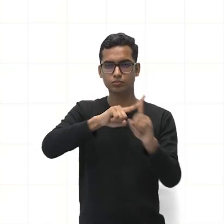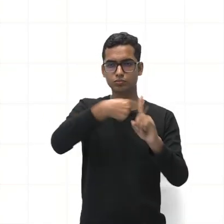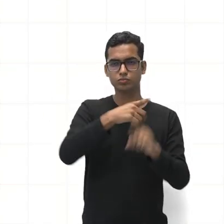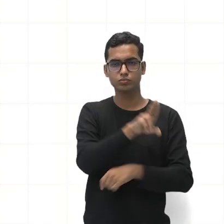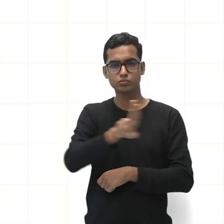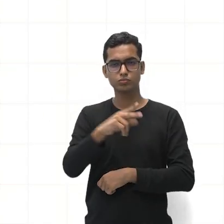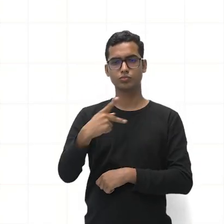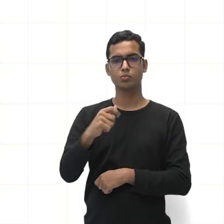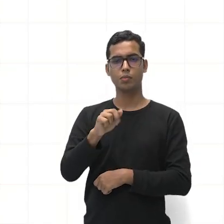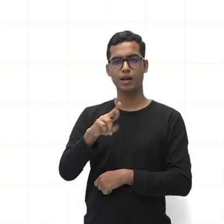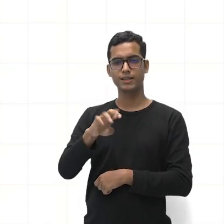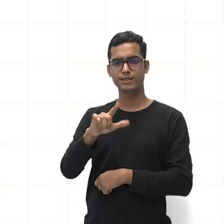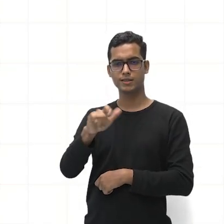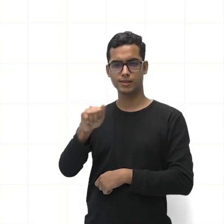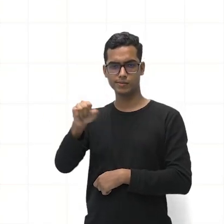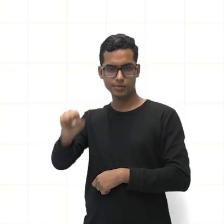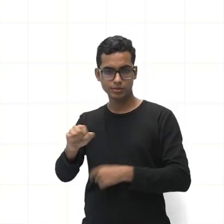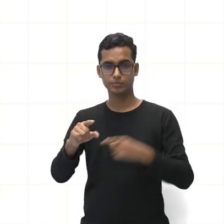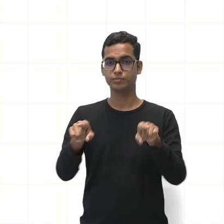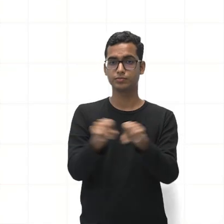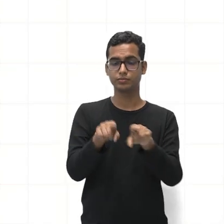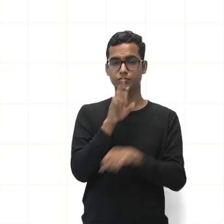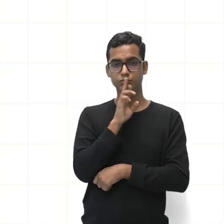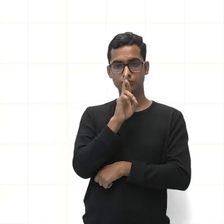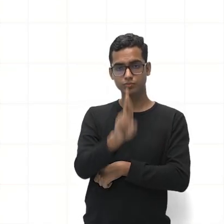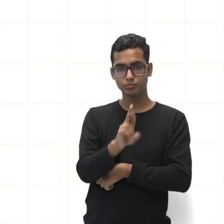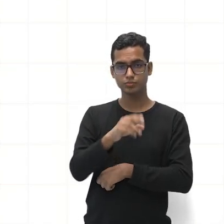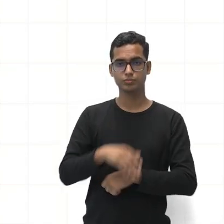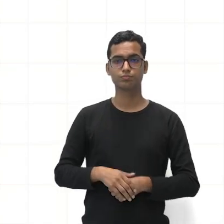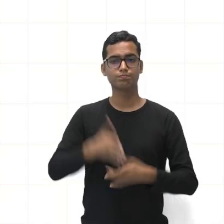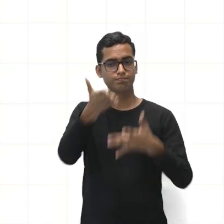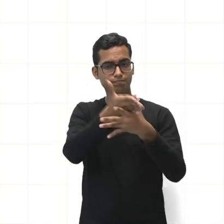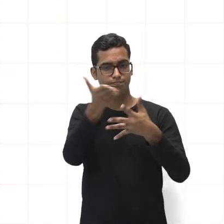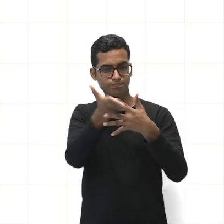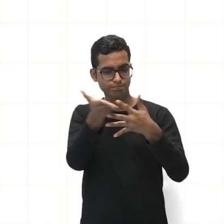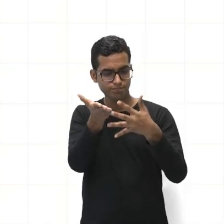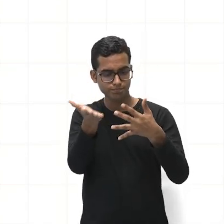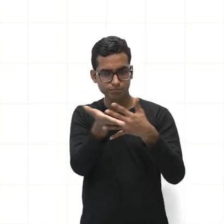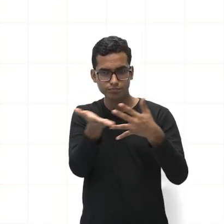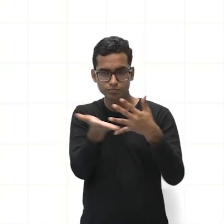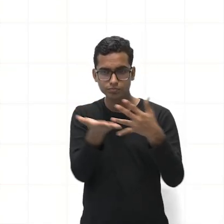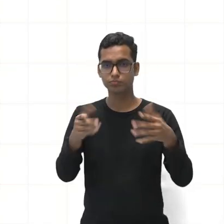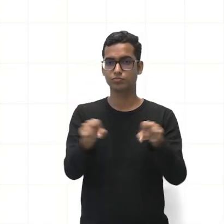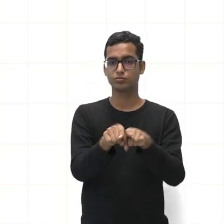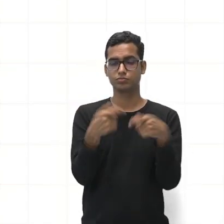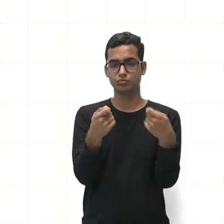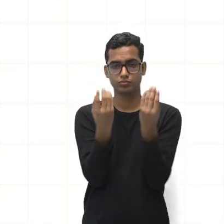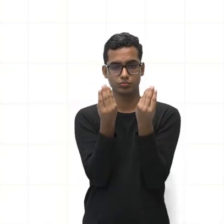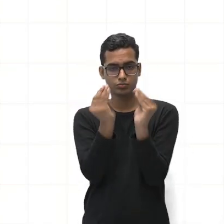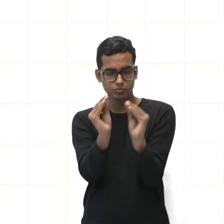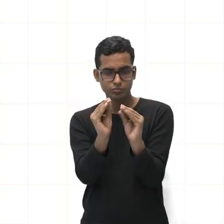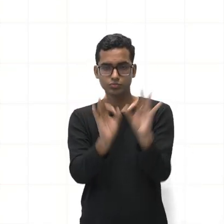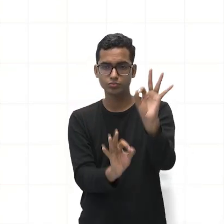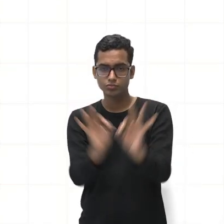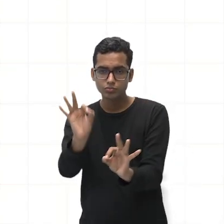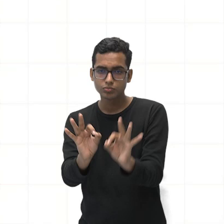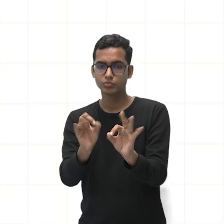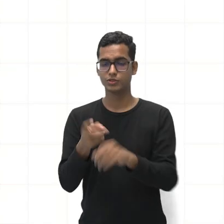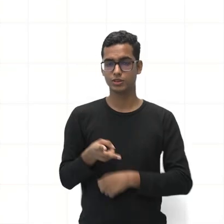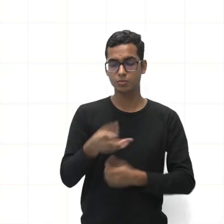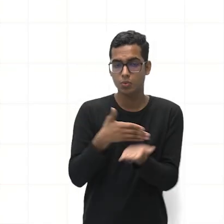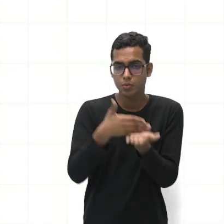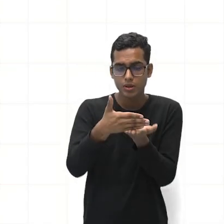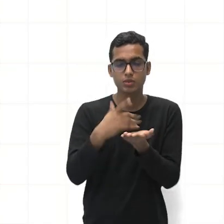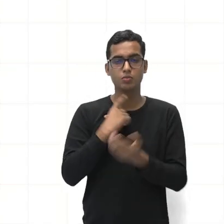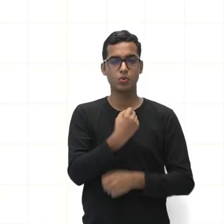resultado de soma, né, o total. E que as parcelas, né, têm que ser adicionadas sempre da maior pela